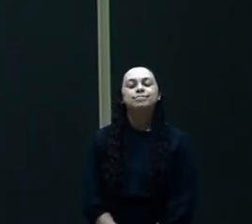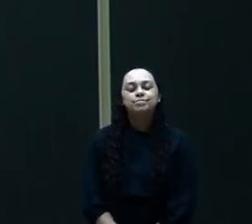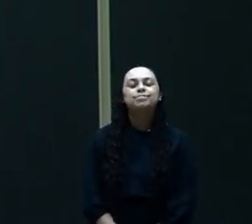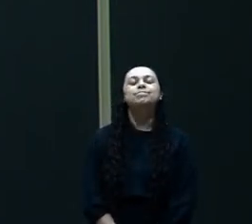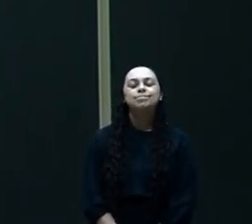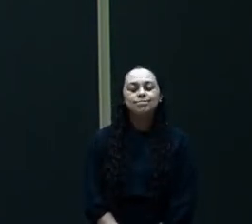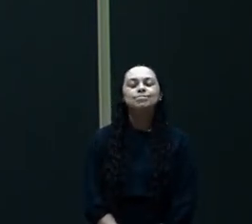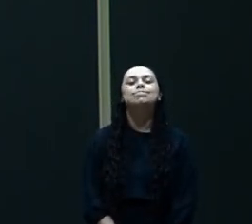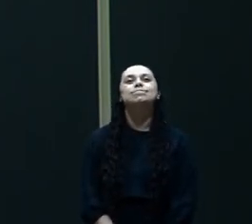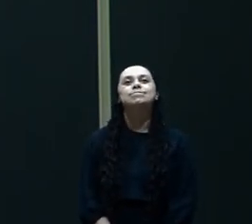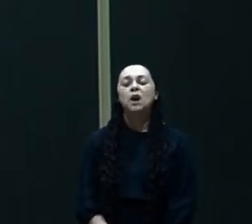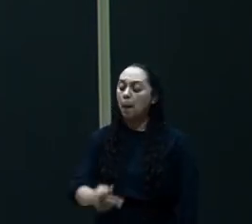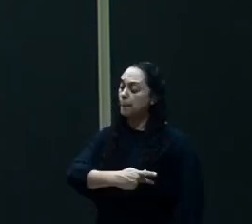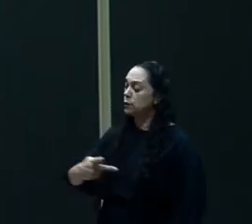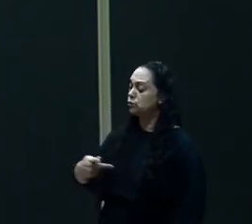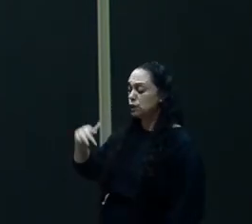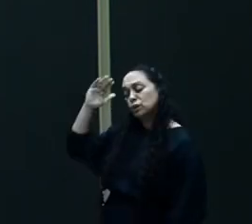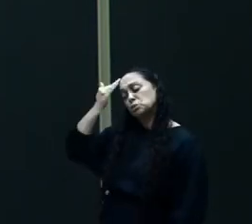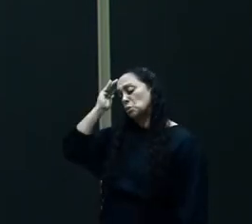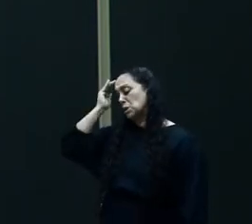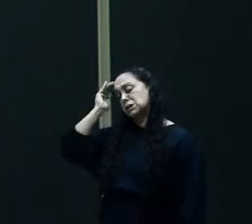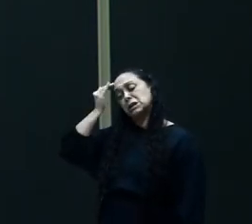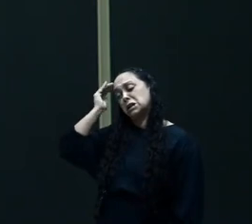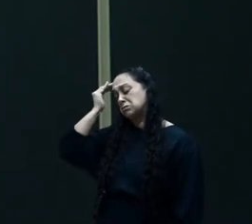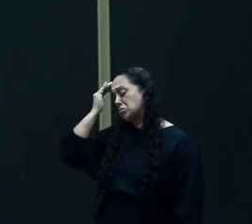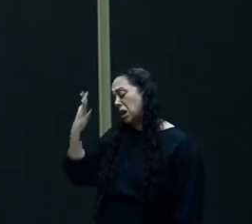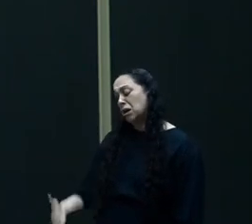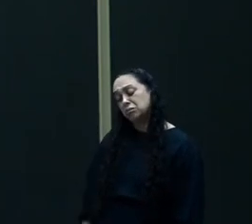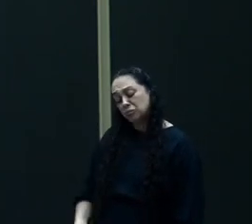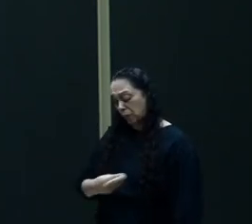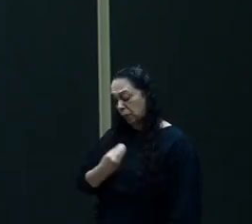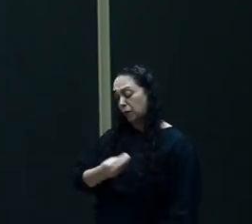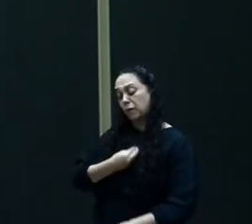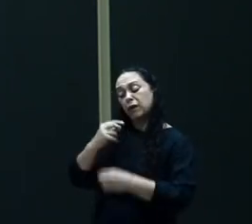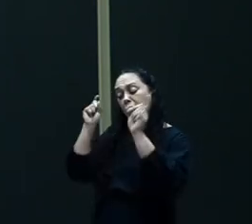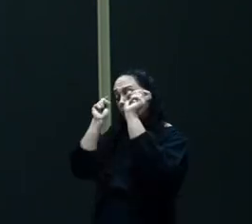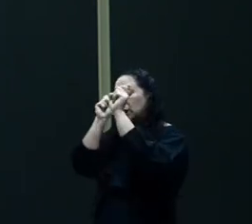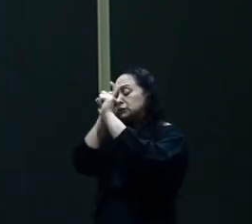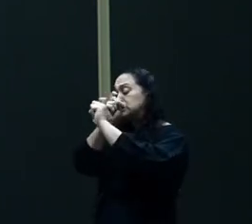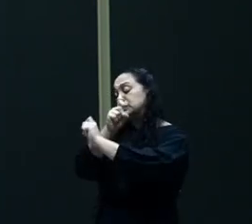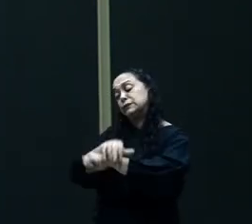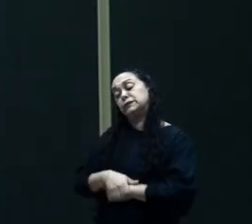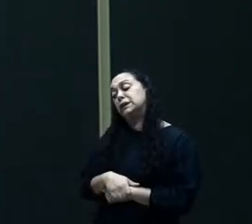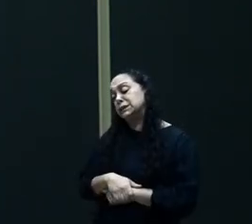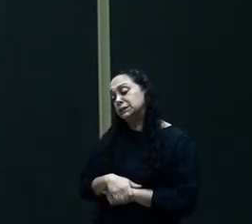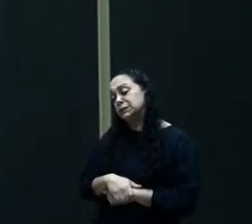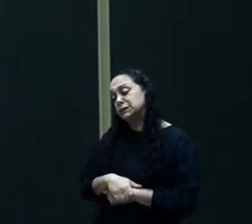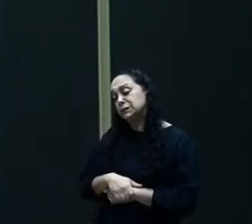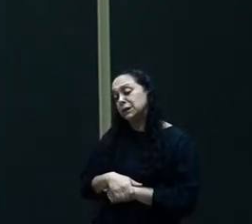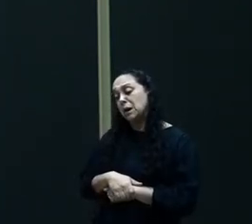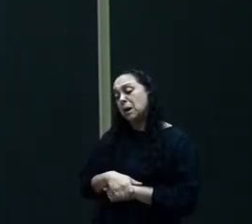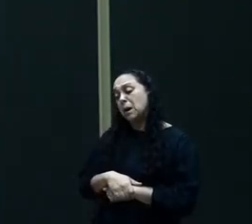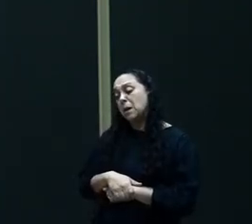Deus Pastor eu não tô entendendo nada do que eu estou vivendo eu tô no meio deste